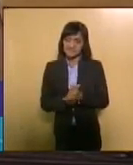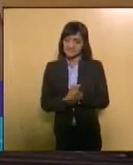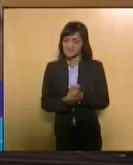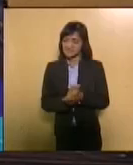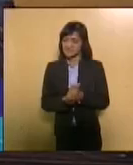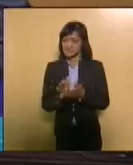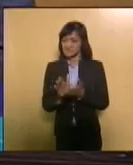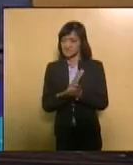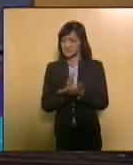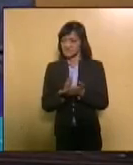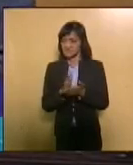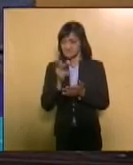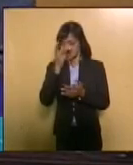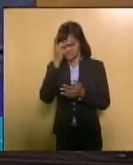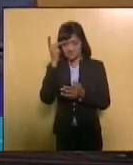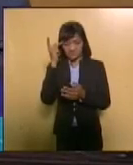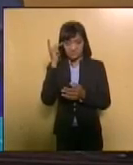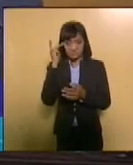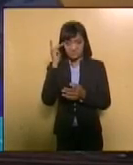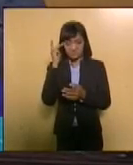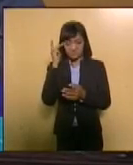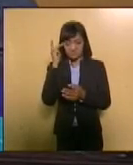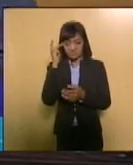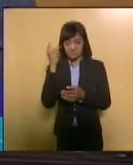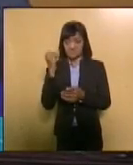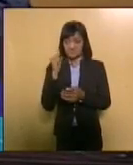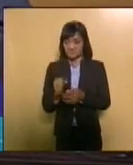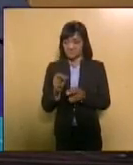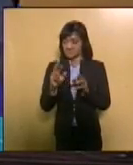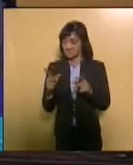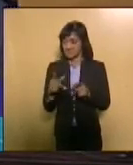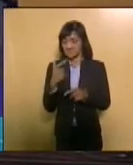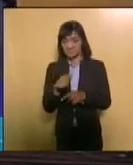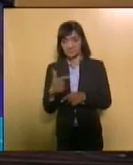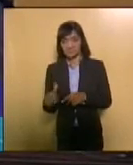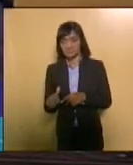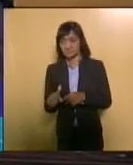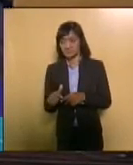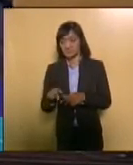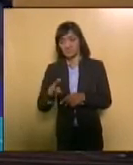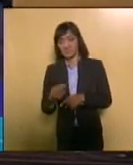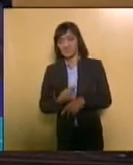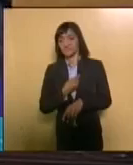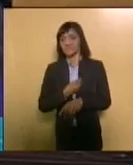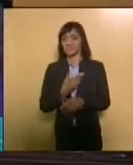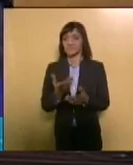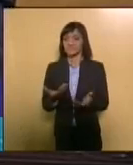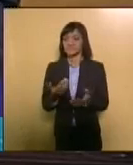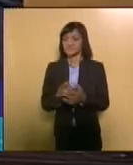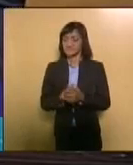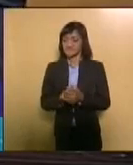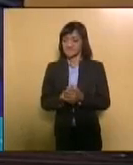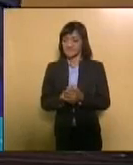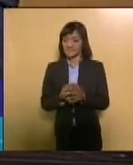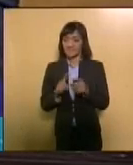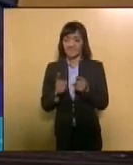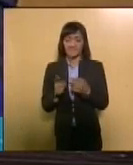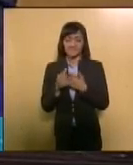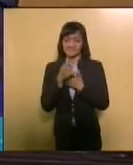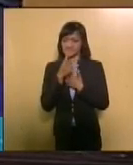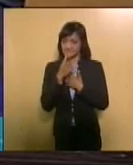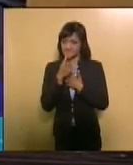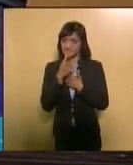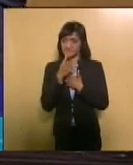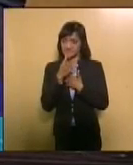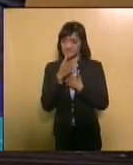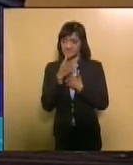muitos matar não faz diferença entre matar e deixar Vivo e infelizmente temos